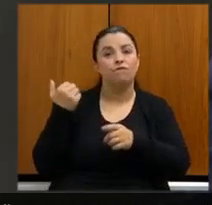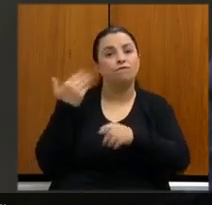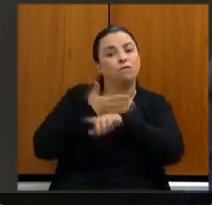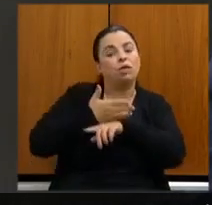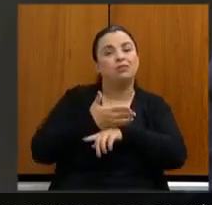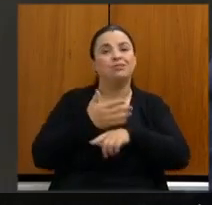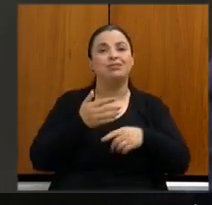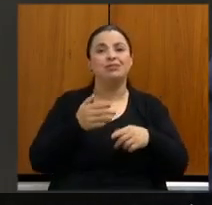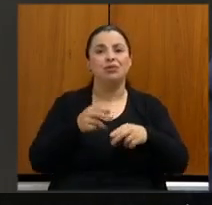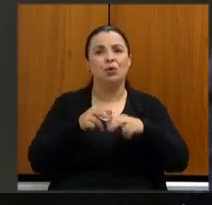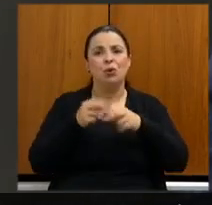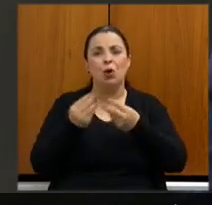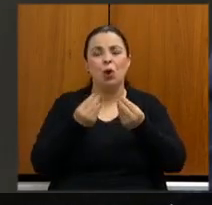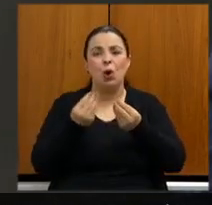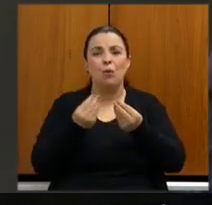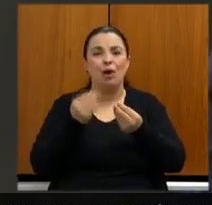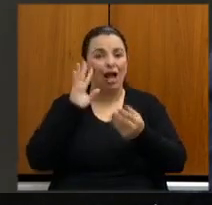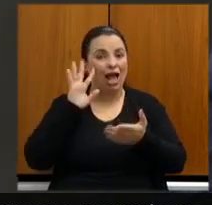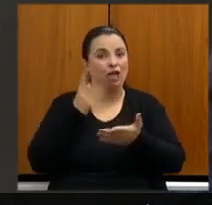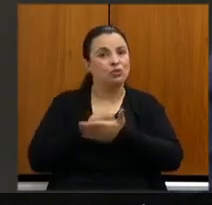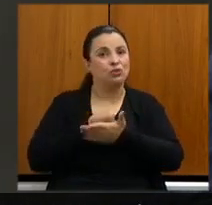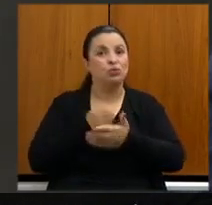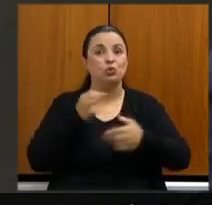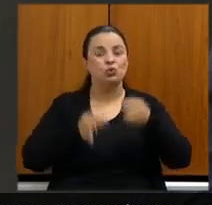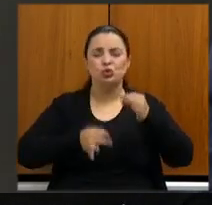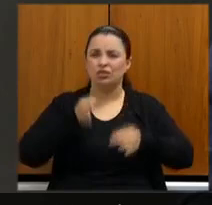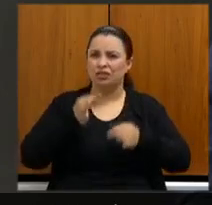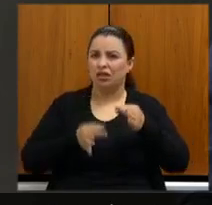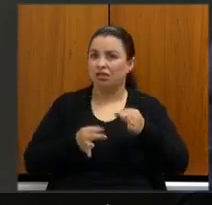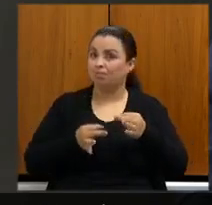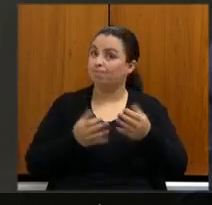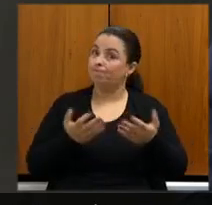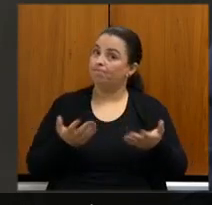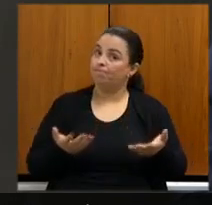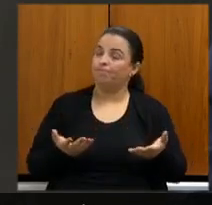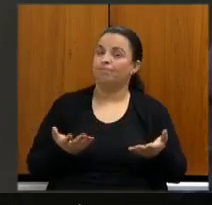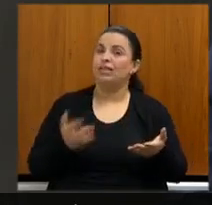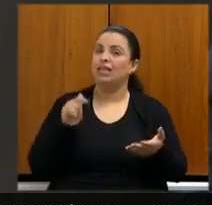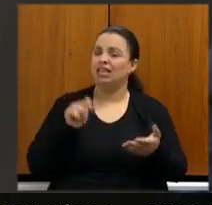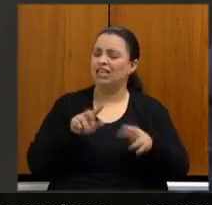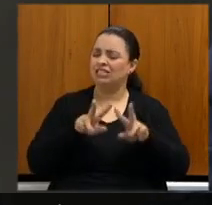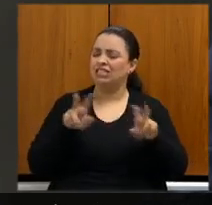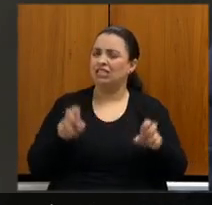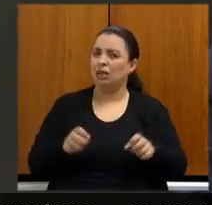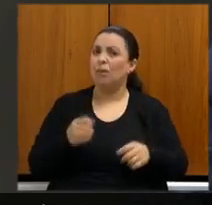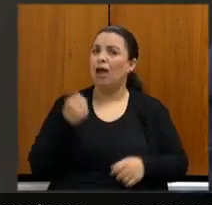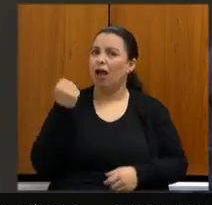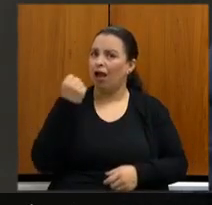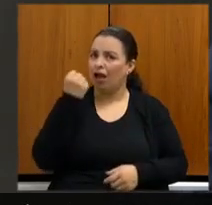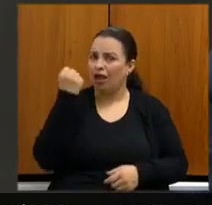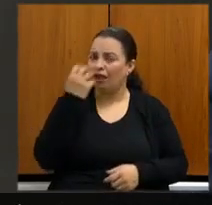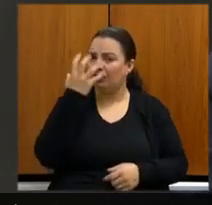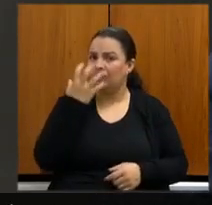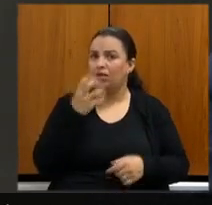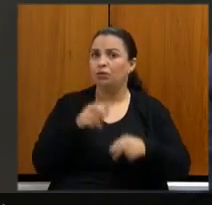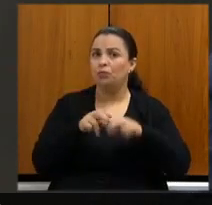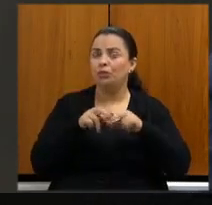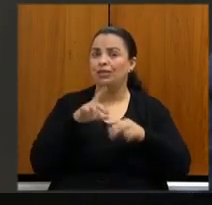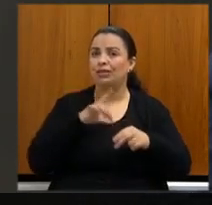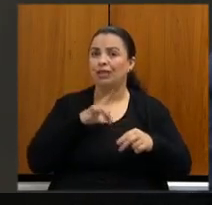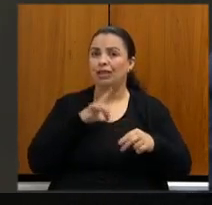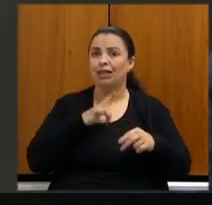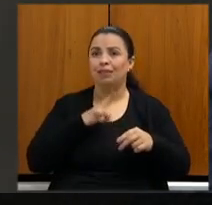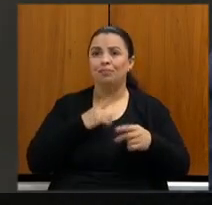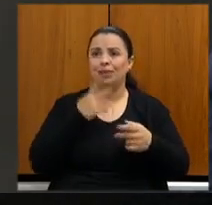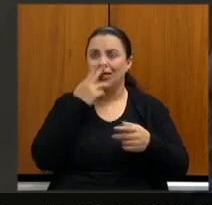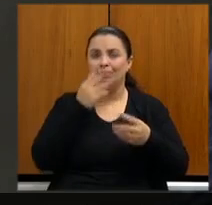Então essa minha essa questão ela é grave porque ela compromete inclusive as relações democráticas do Estado